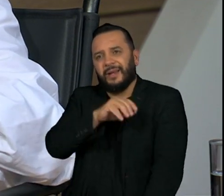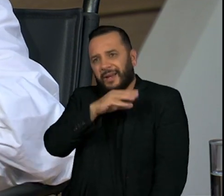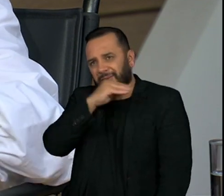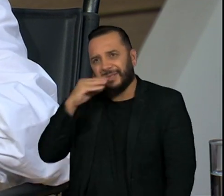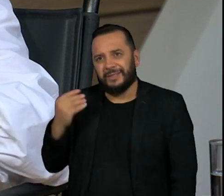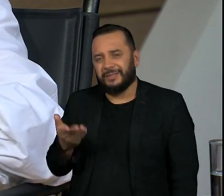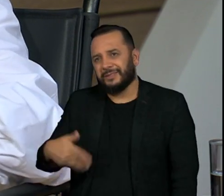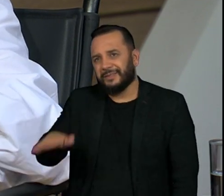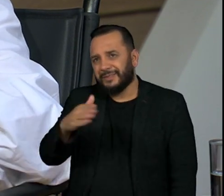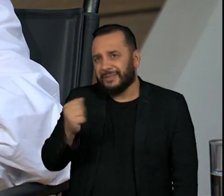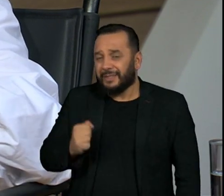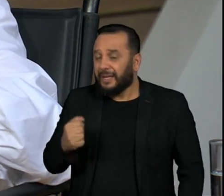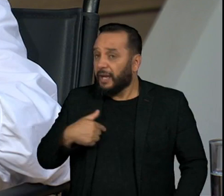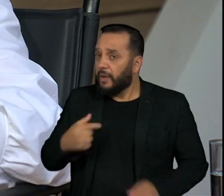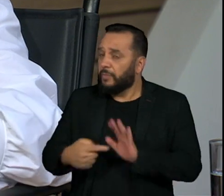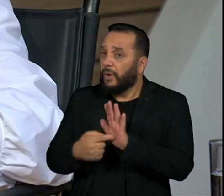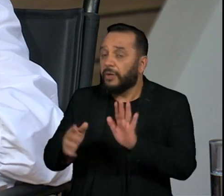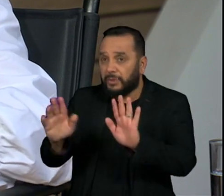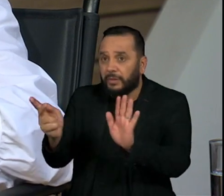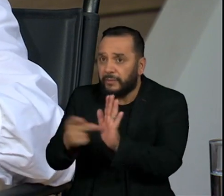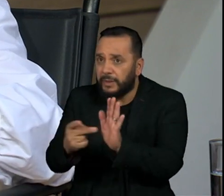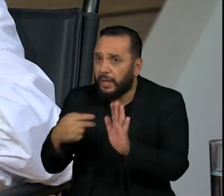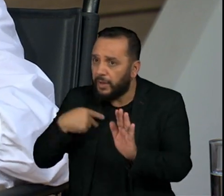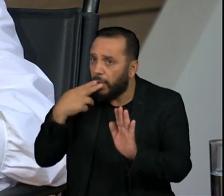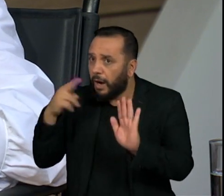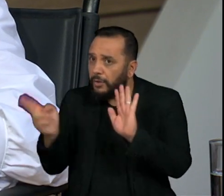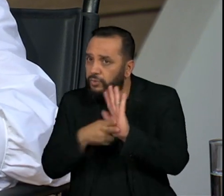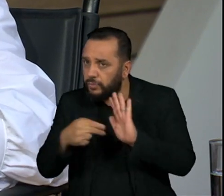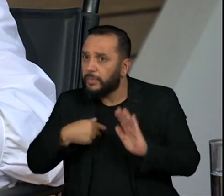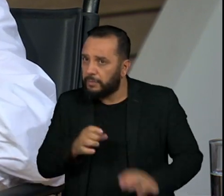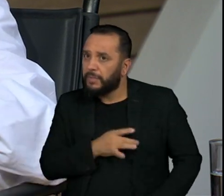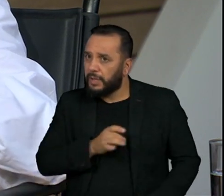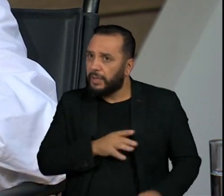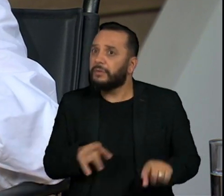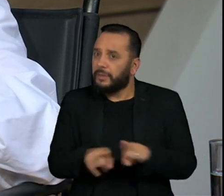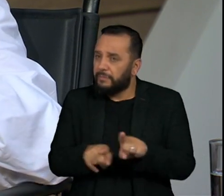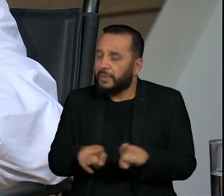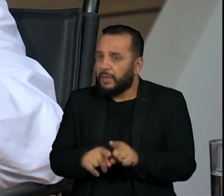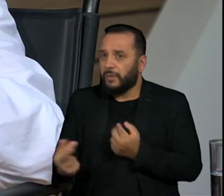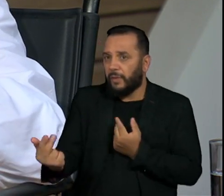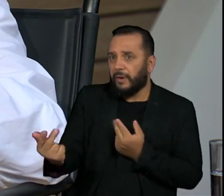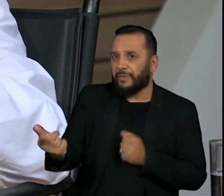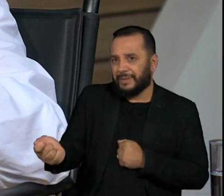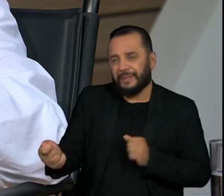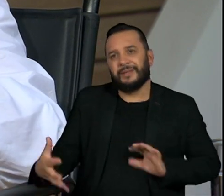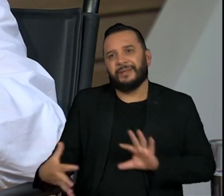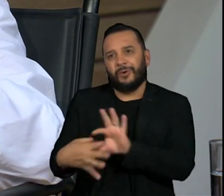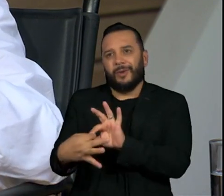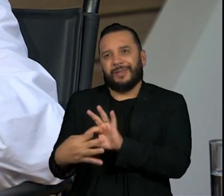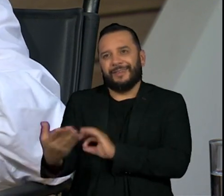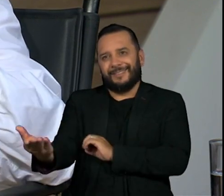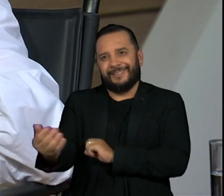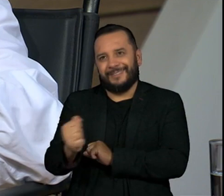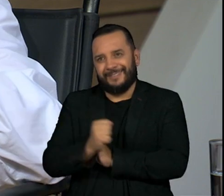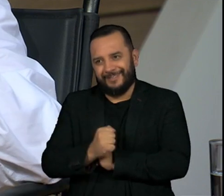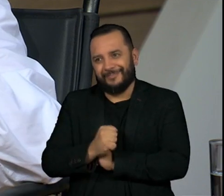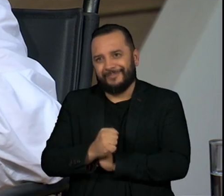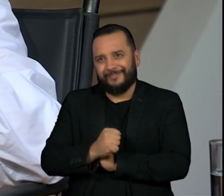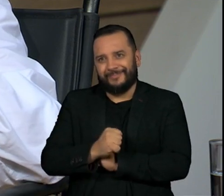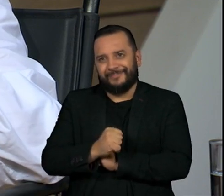mostro, né, para eles, ou gestores para os alunos, ou os pais para os filhos, eu me conecto mais, né? E